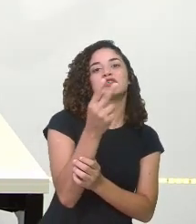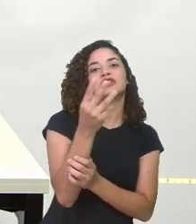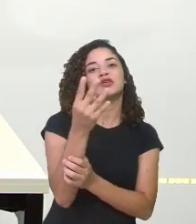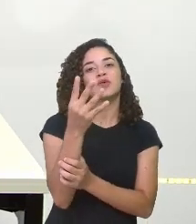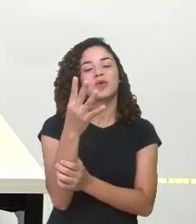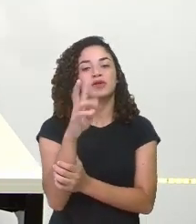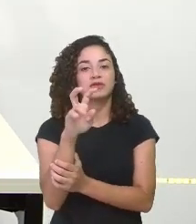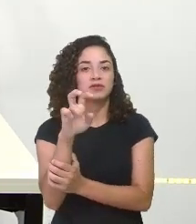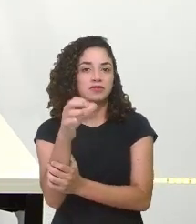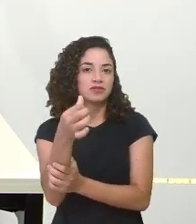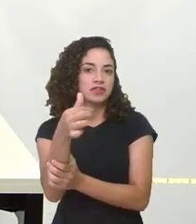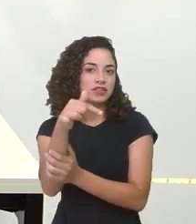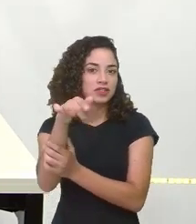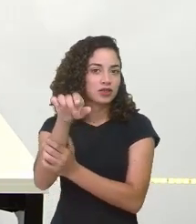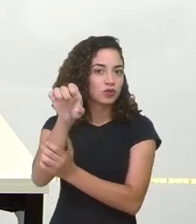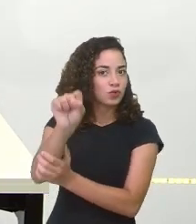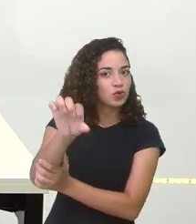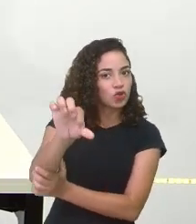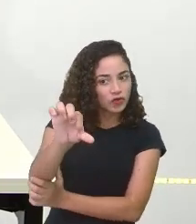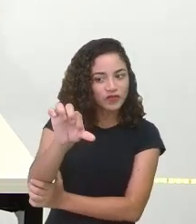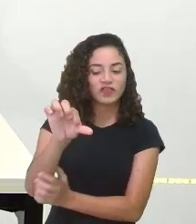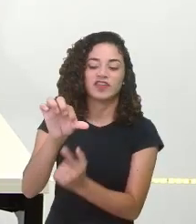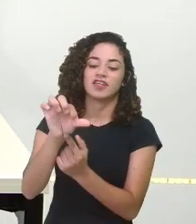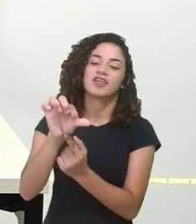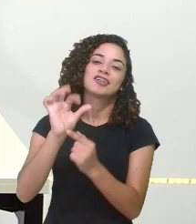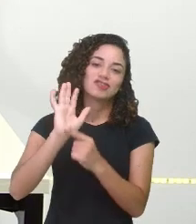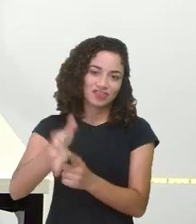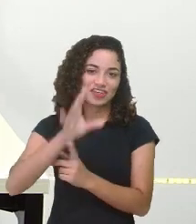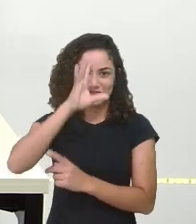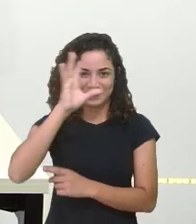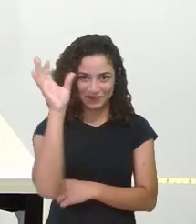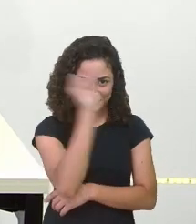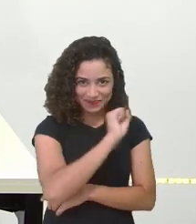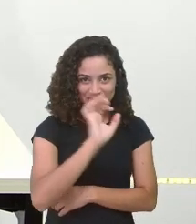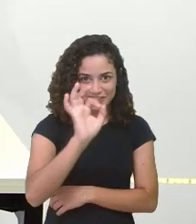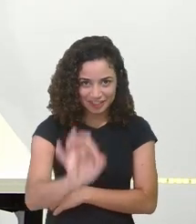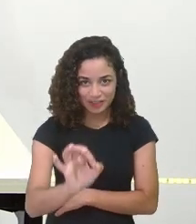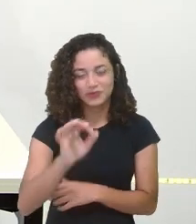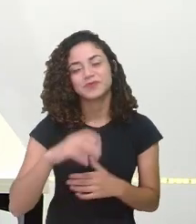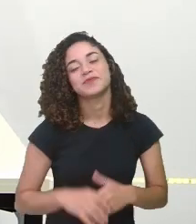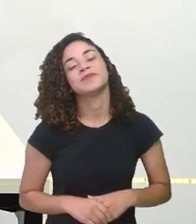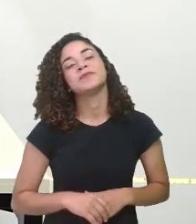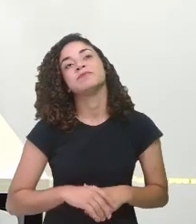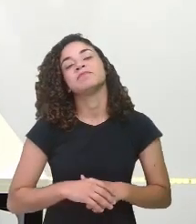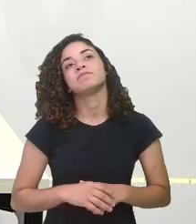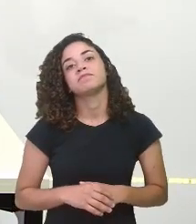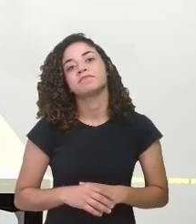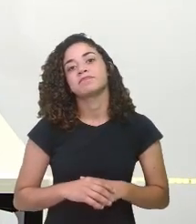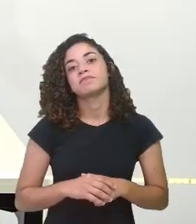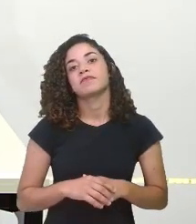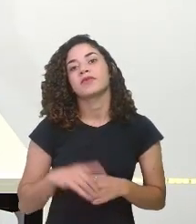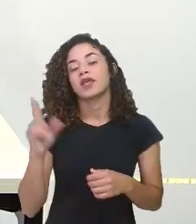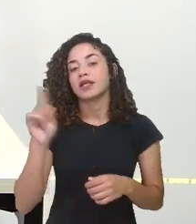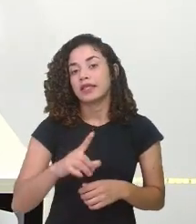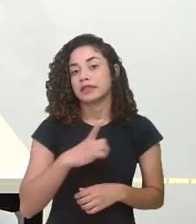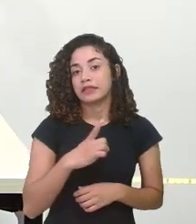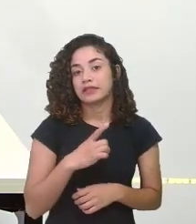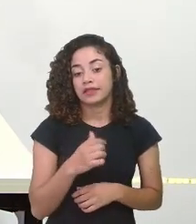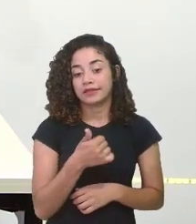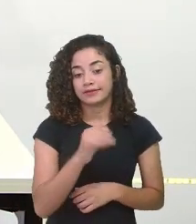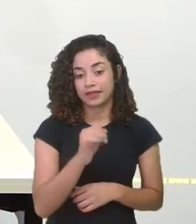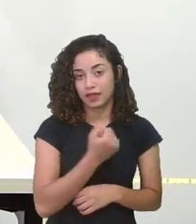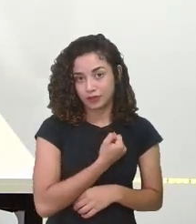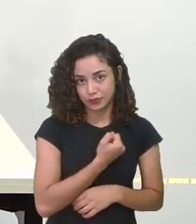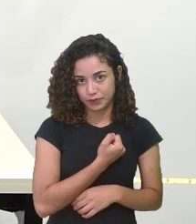de 0 a 9. A gente viu que o nosso sistema de numeração decimal do 0 ao 9, né, é base 10. E com